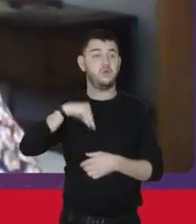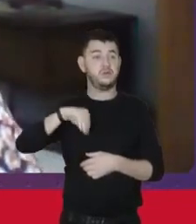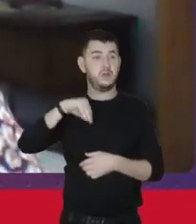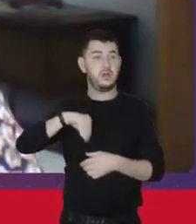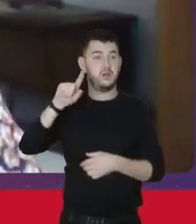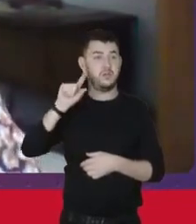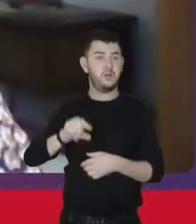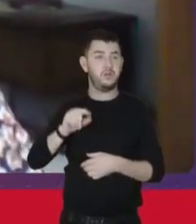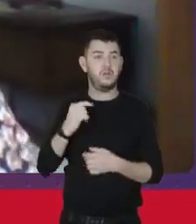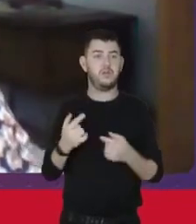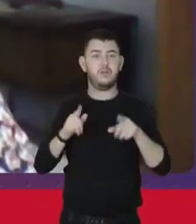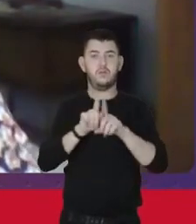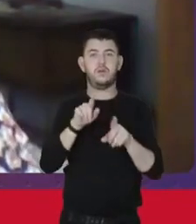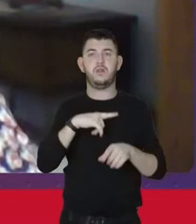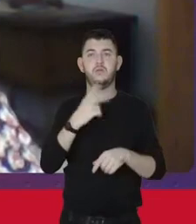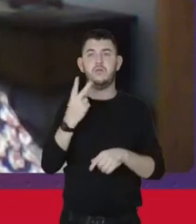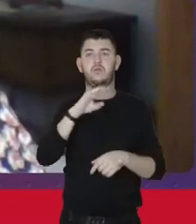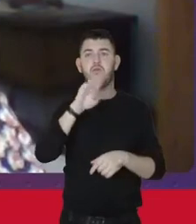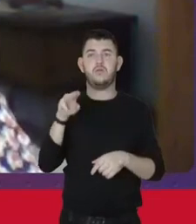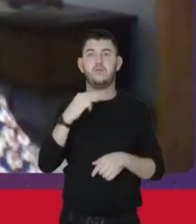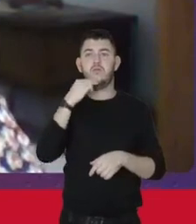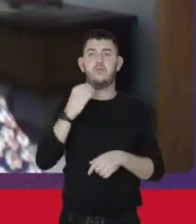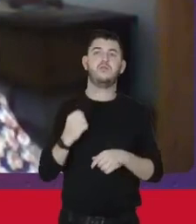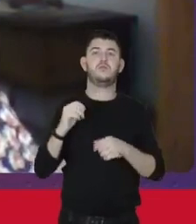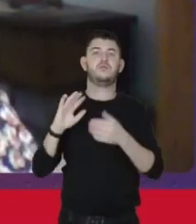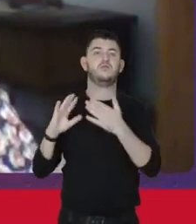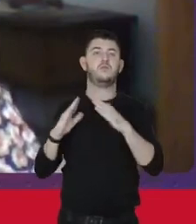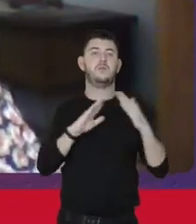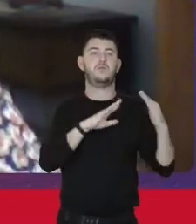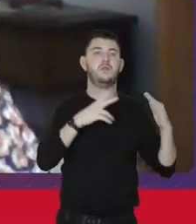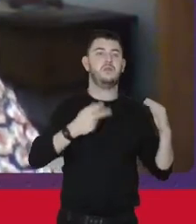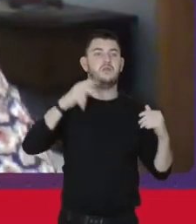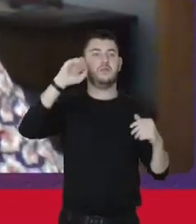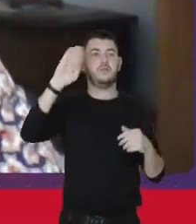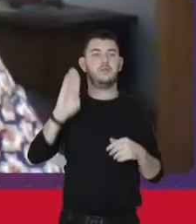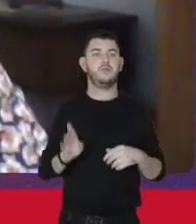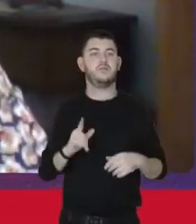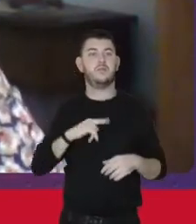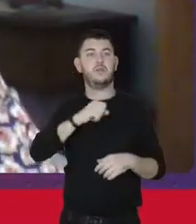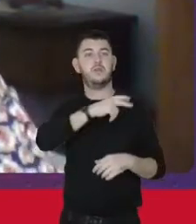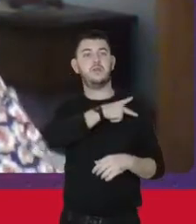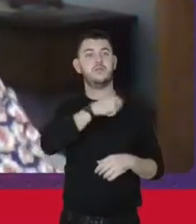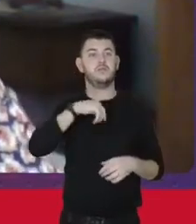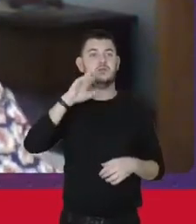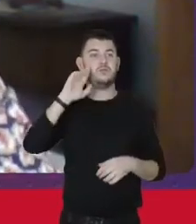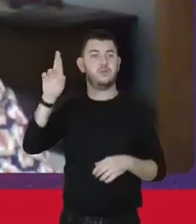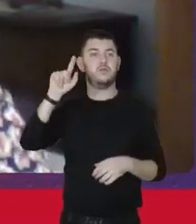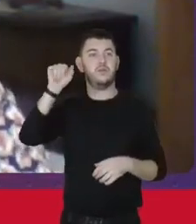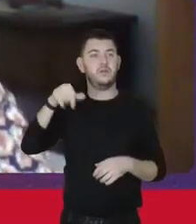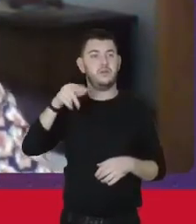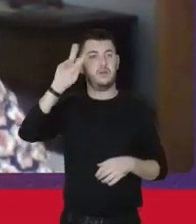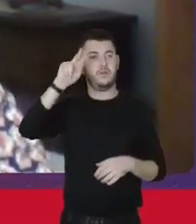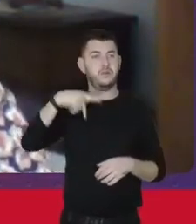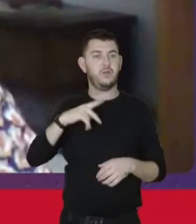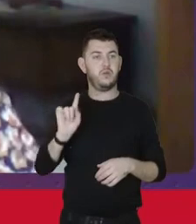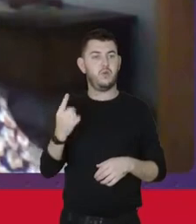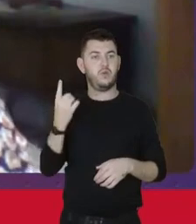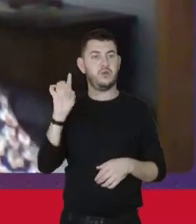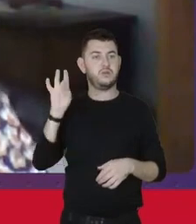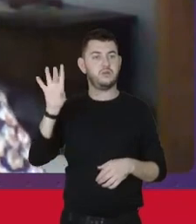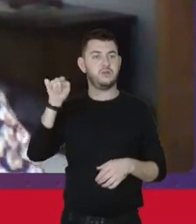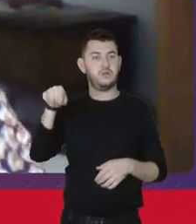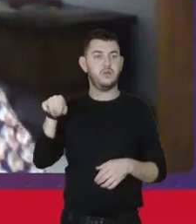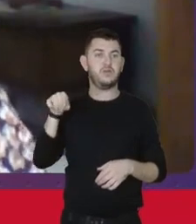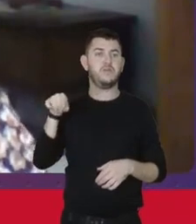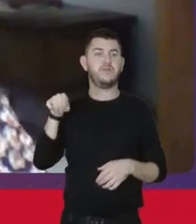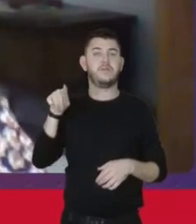mais de 2 milhões de domicílios brasileiros com chefia unipessoal de uma única pessoa,